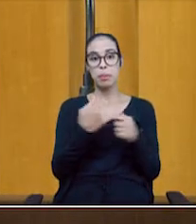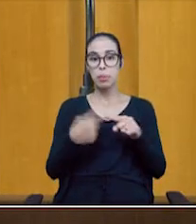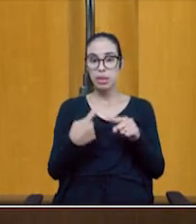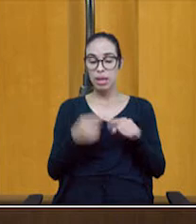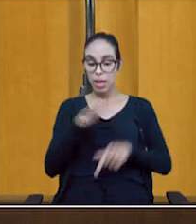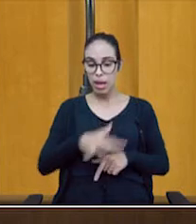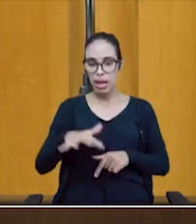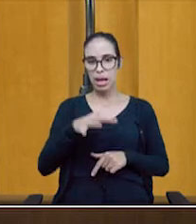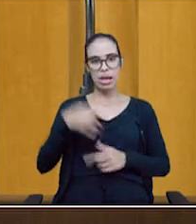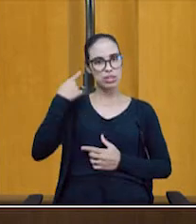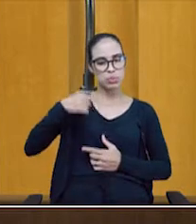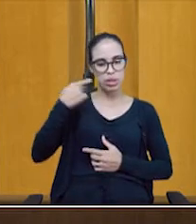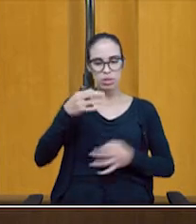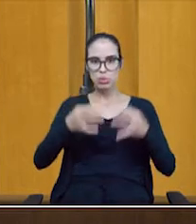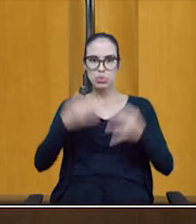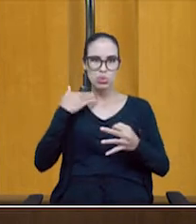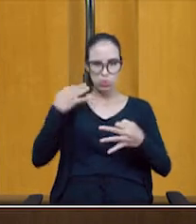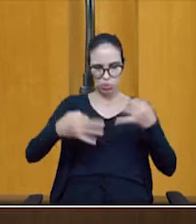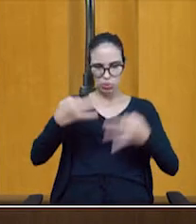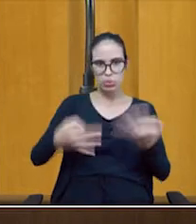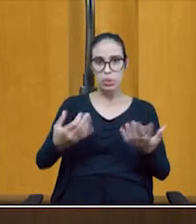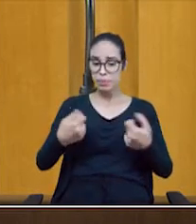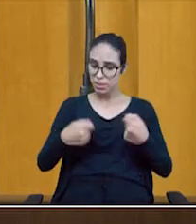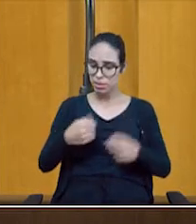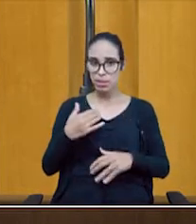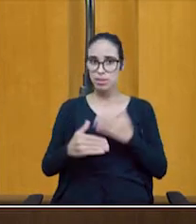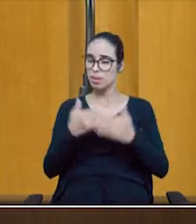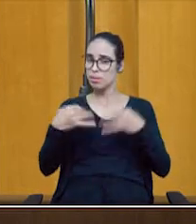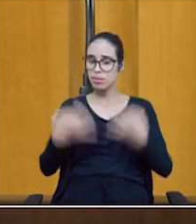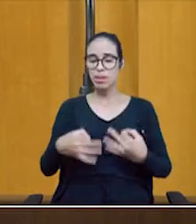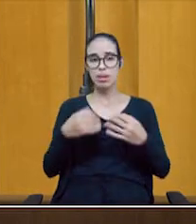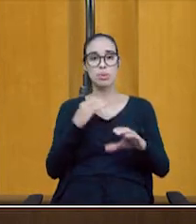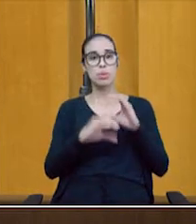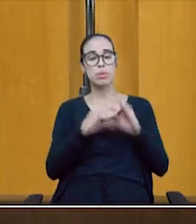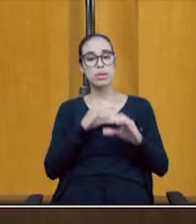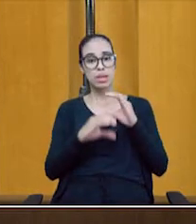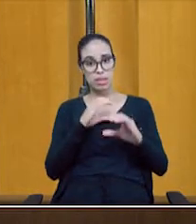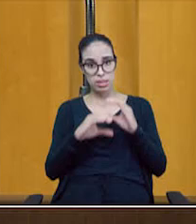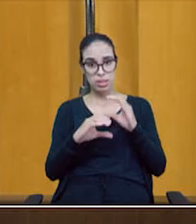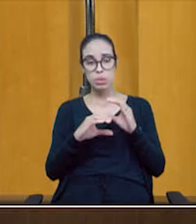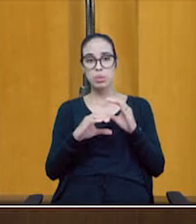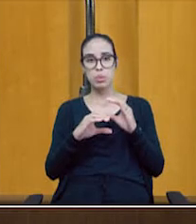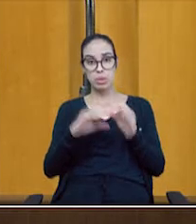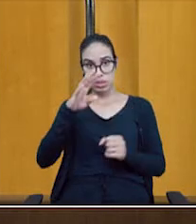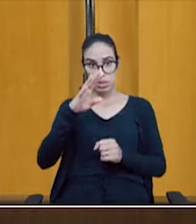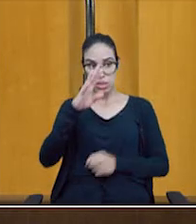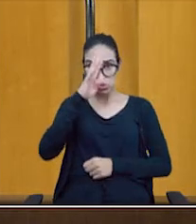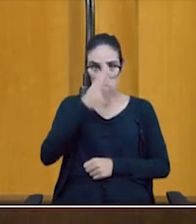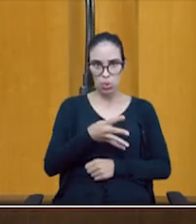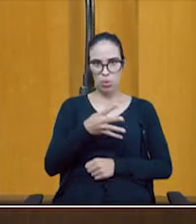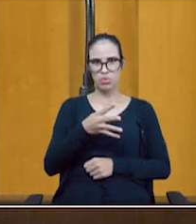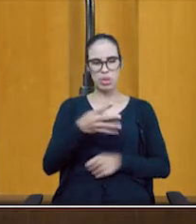instituição eficaz e, pela comunicação, não só solucione conflitos,